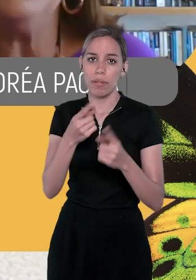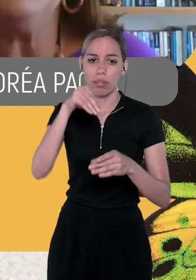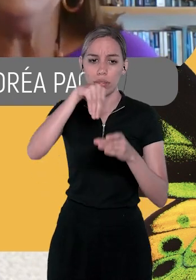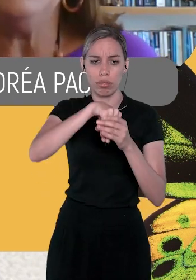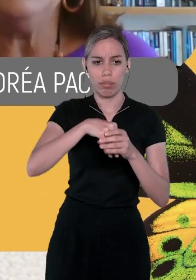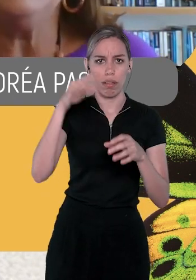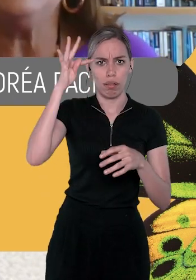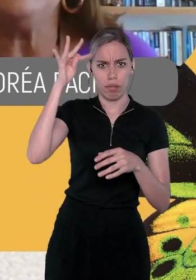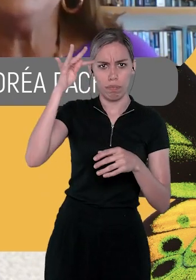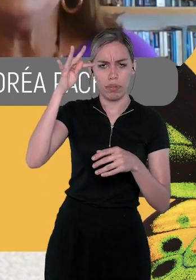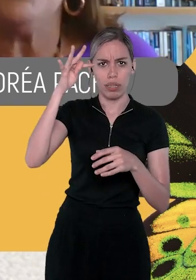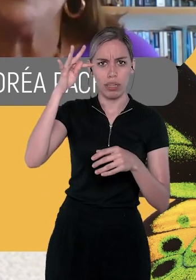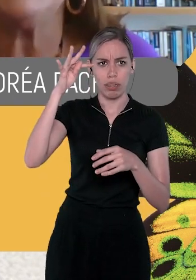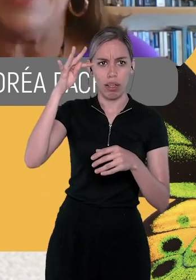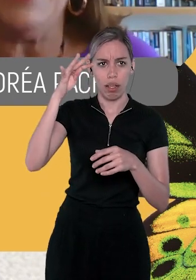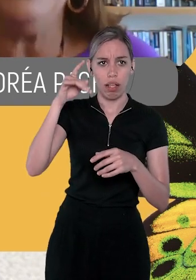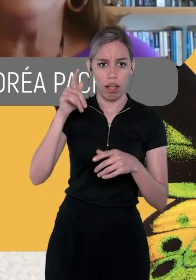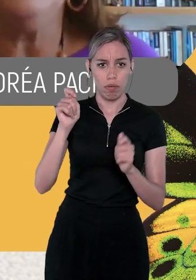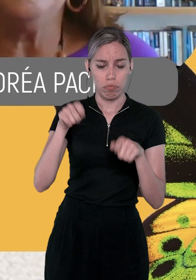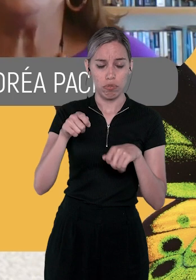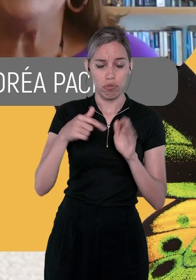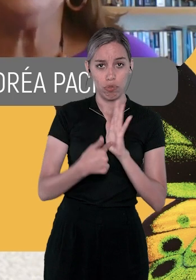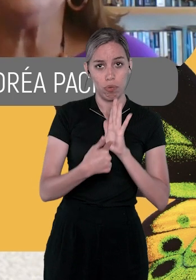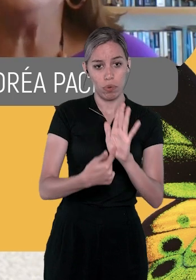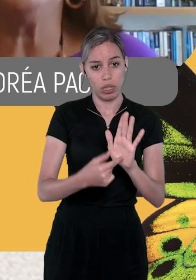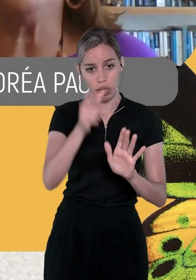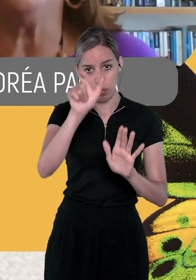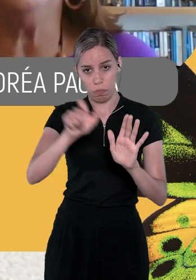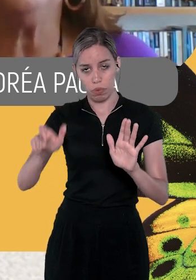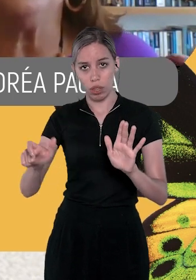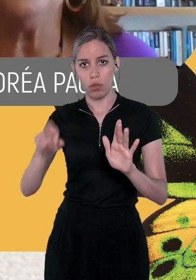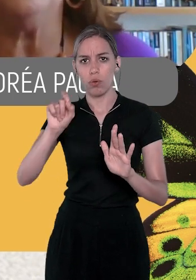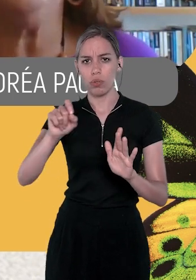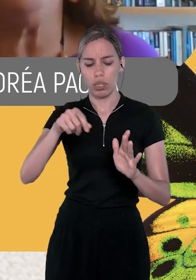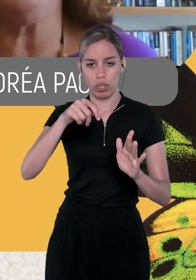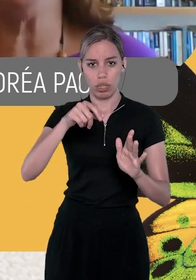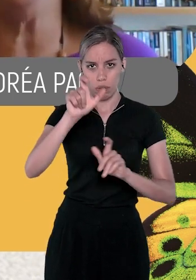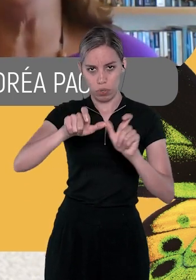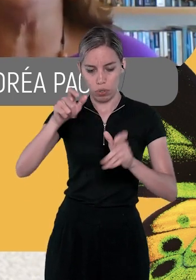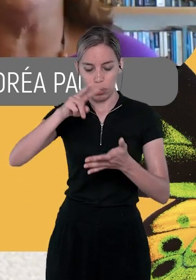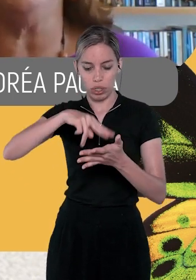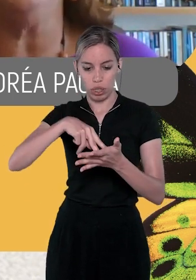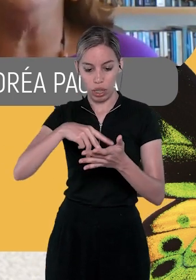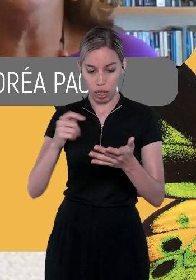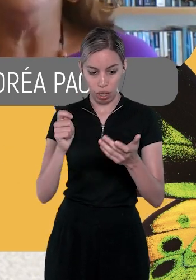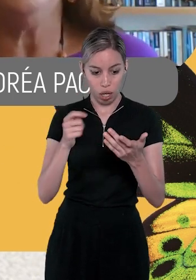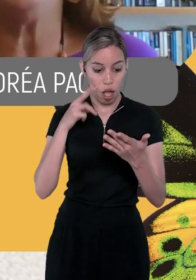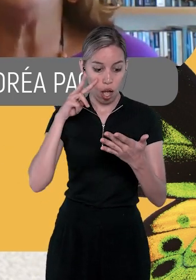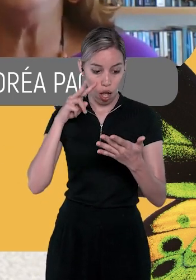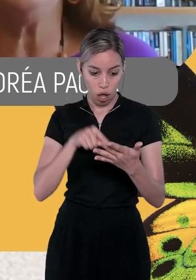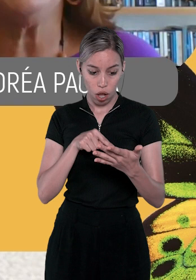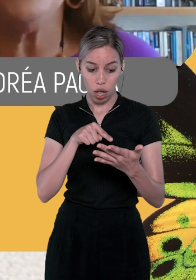forma de mostrar para os leitores e para o mundo o quão impactante é